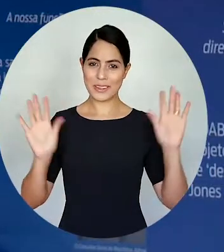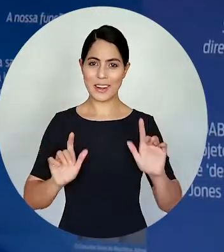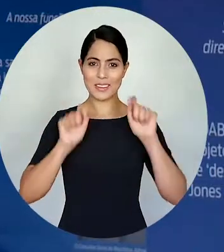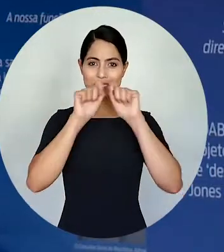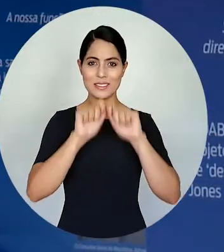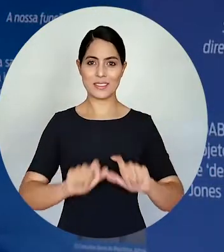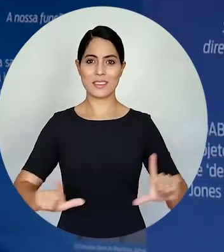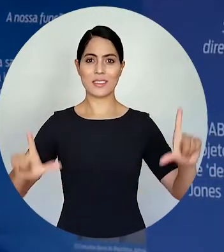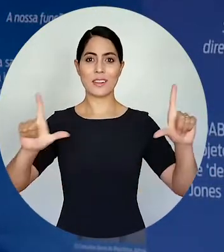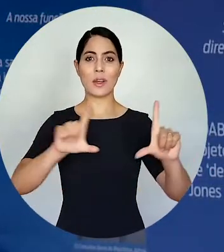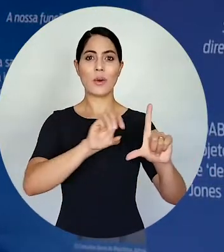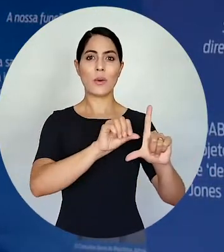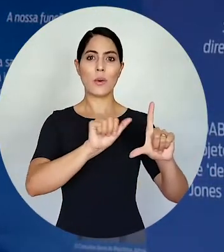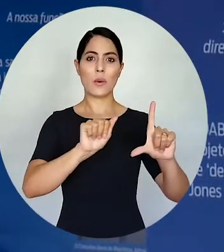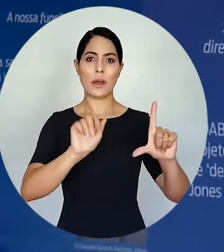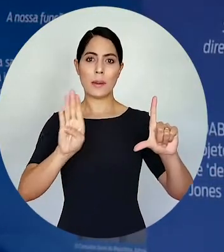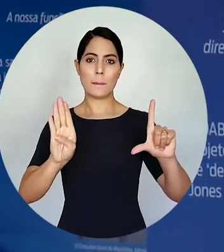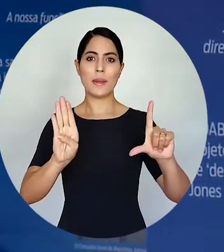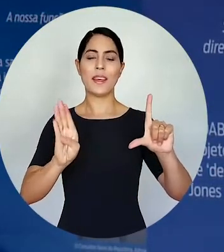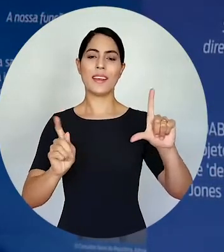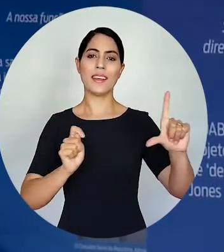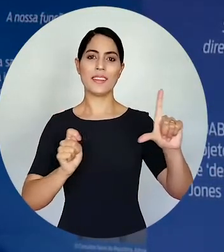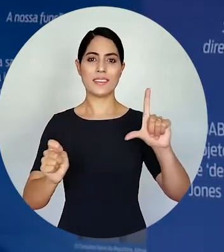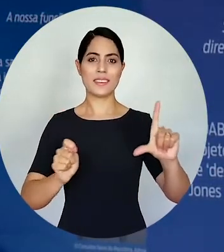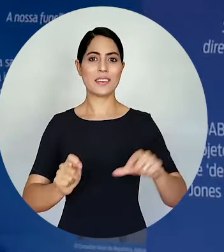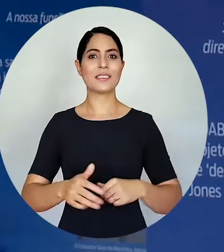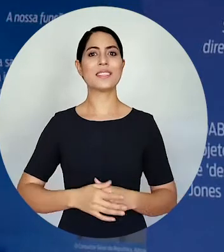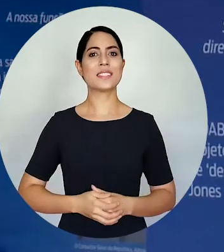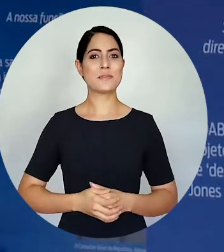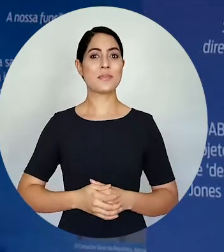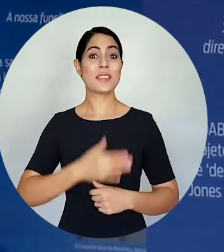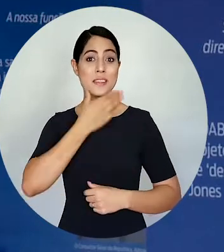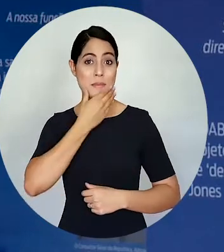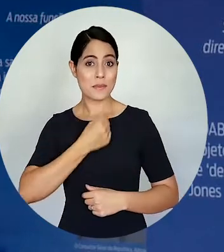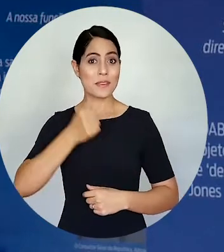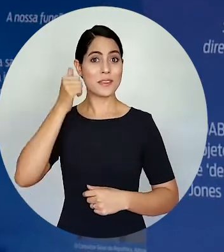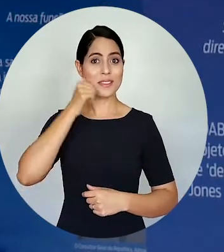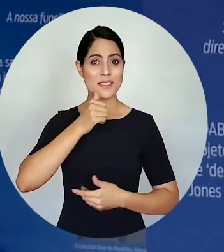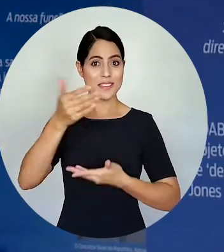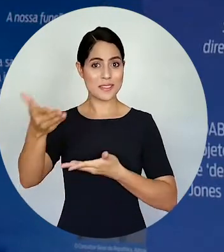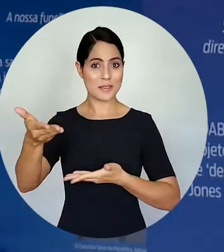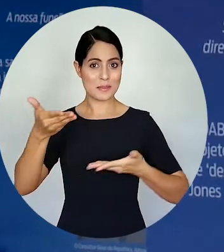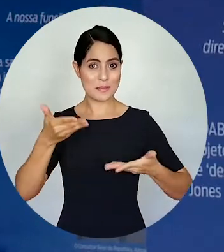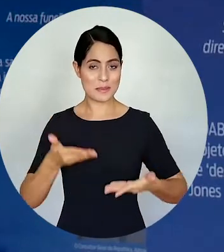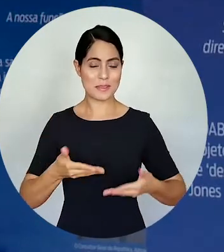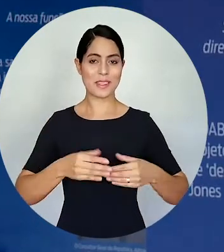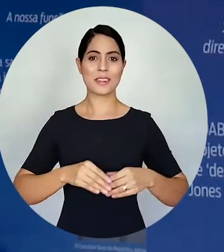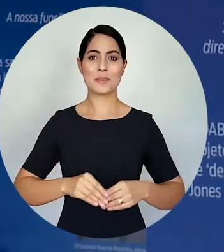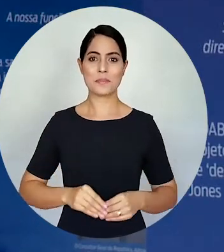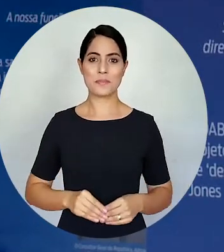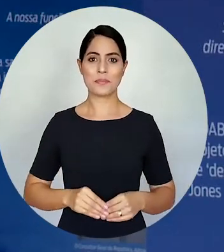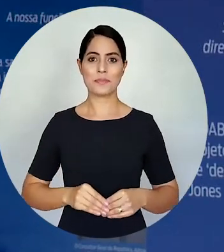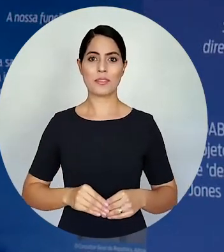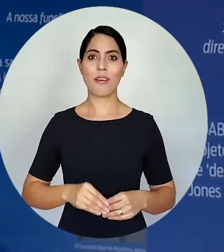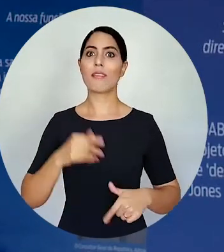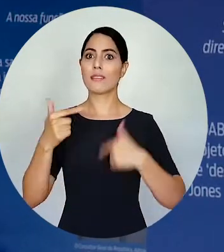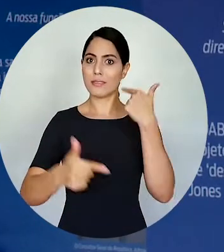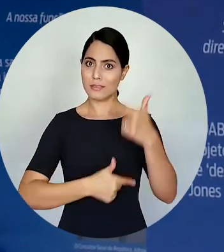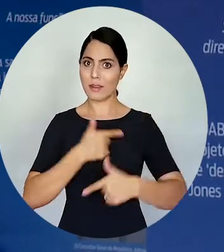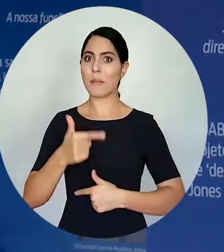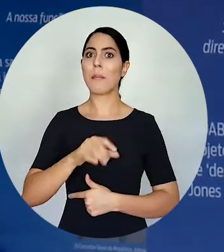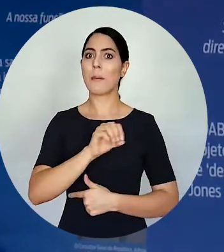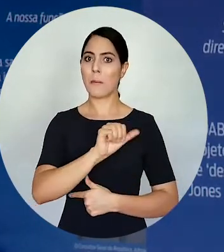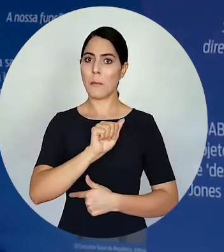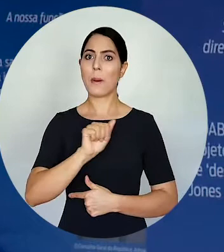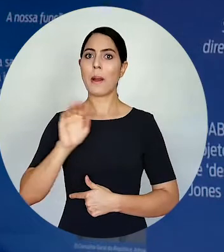Olá, começa agora mais um OAB Entrevista. Seja bem-vindo, seja bem-vinda. A semana de trabalho na Ordem dos